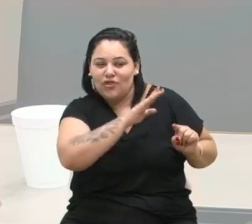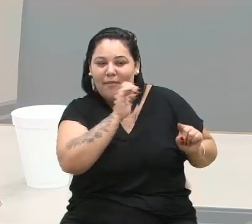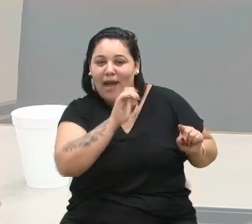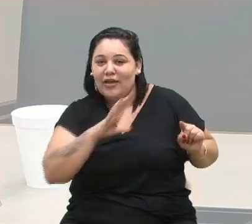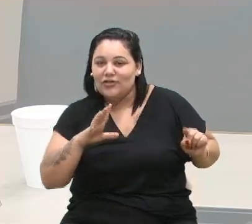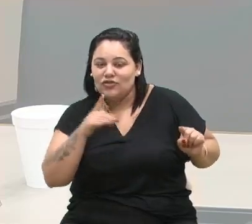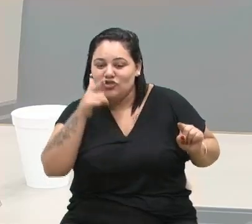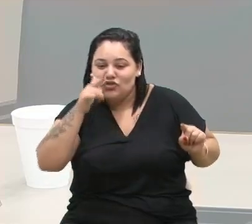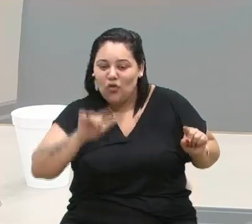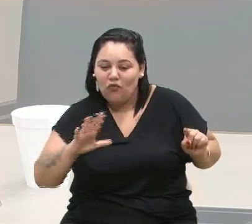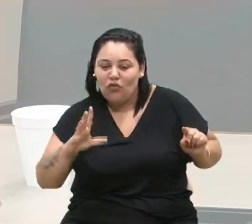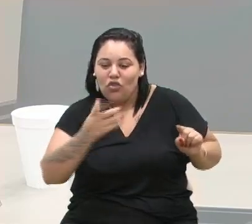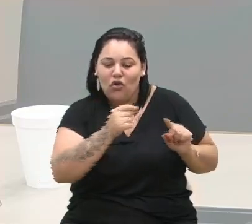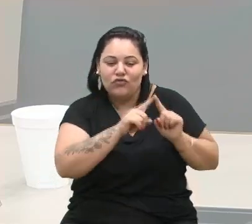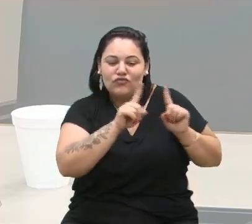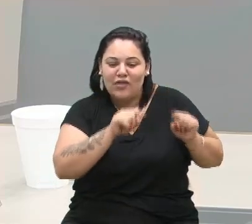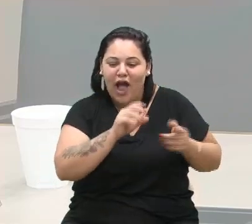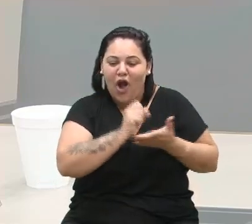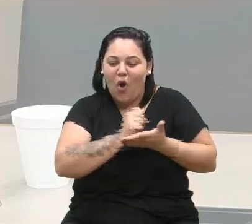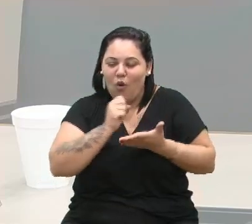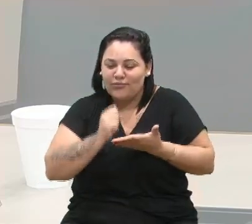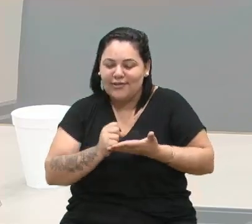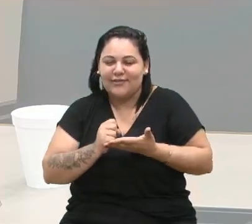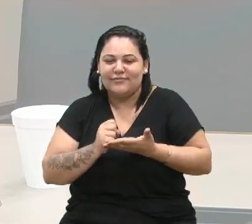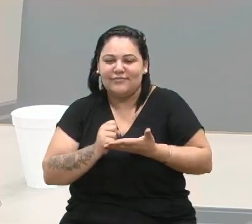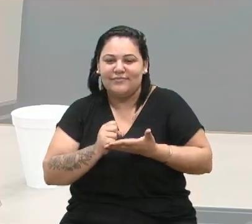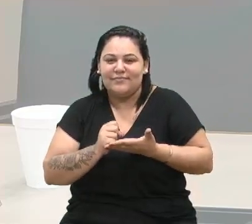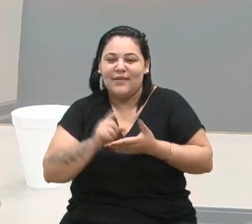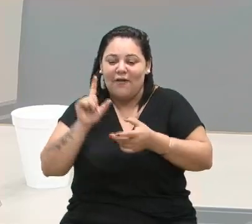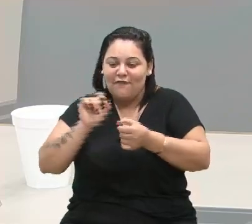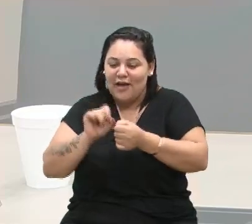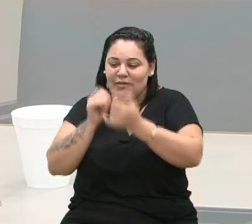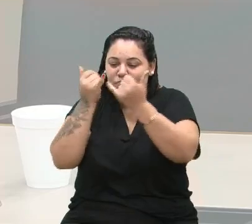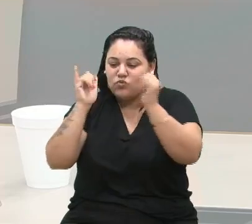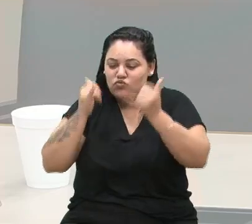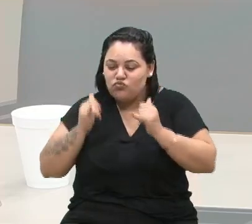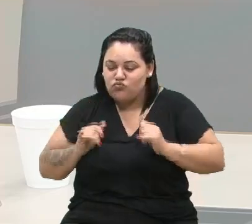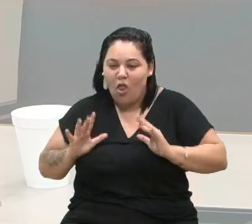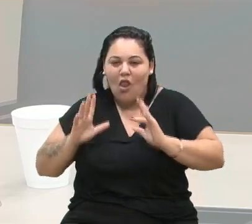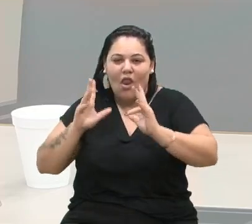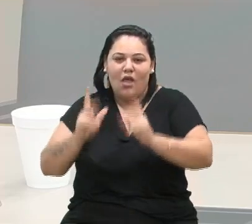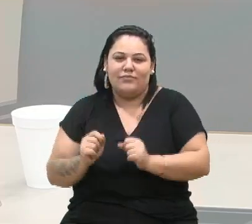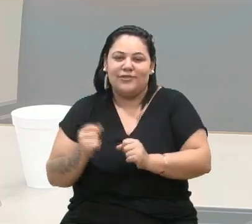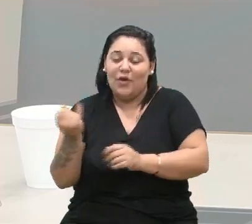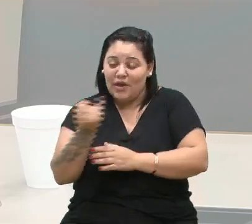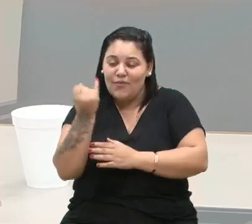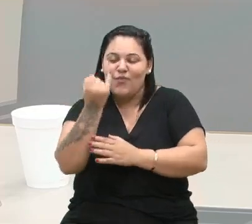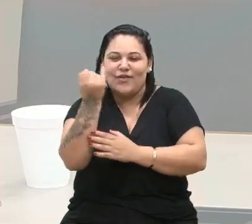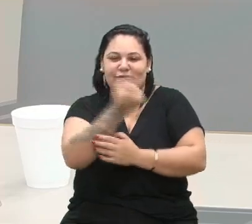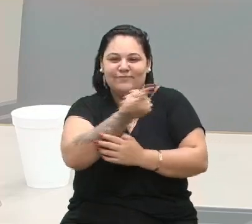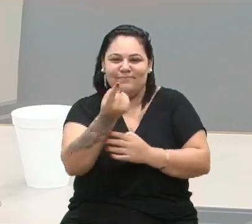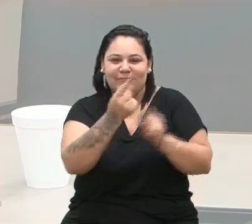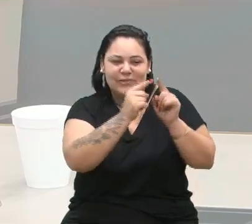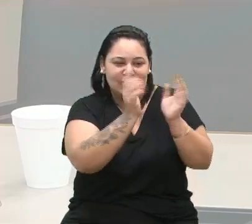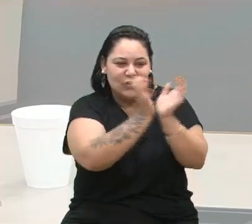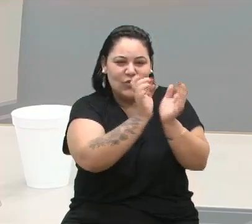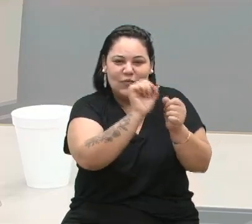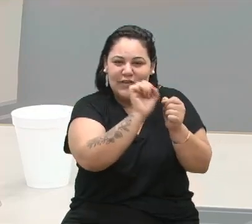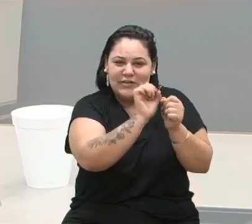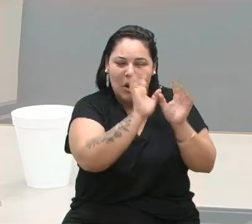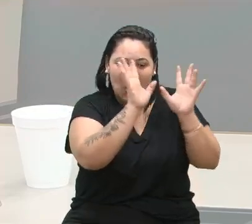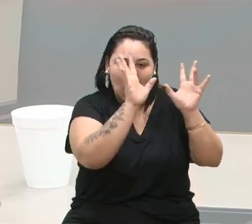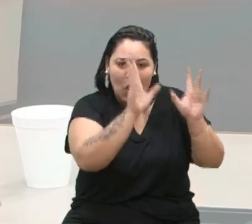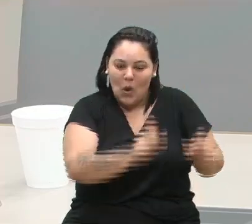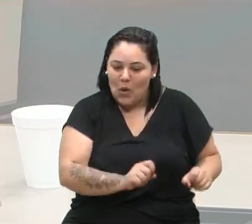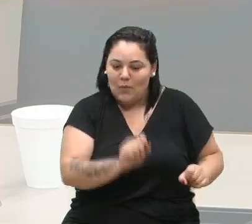importância que essa equipe de funcionário vai transmitir para a nossa cidade, fazendo essa limpeza geral. Então,